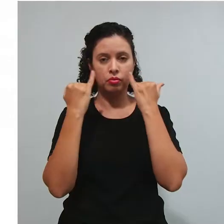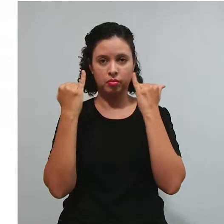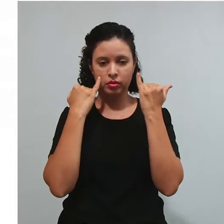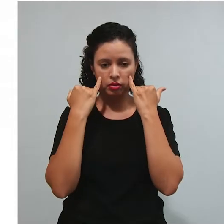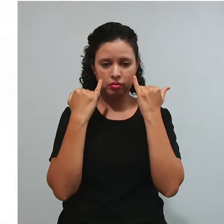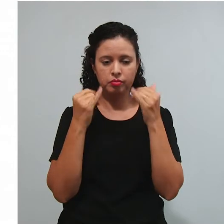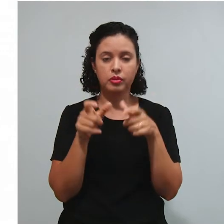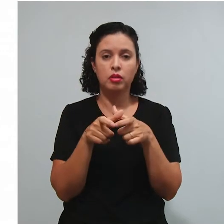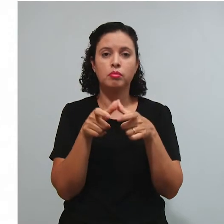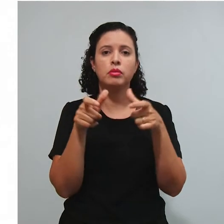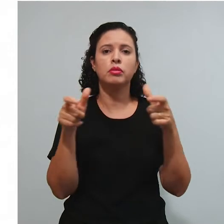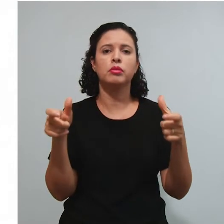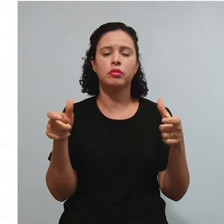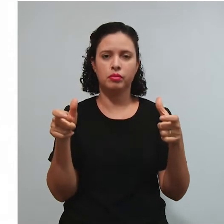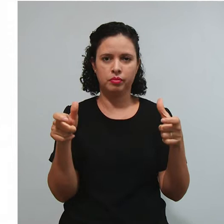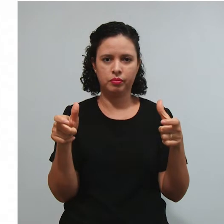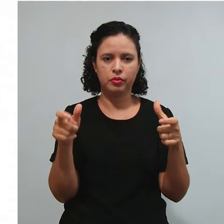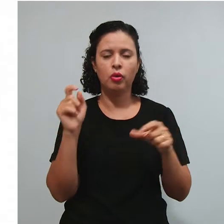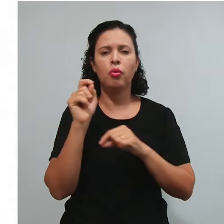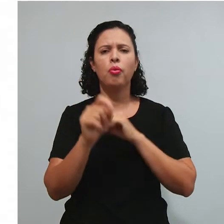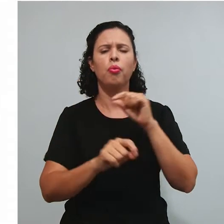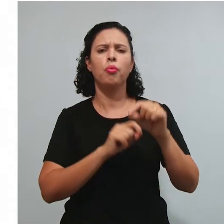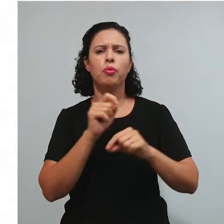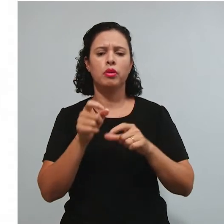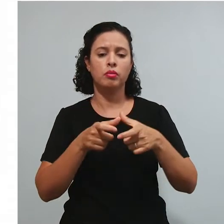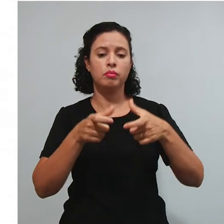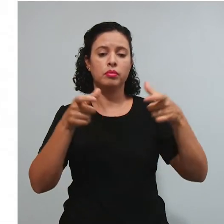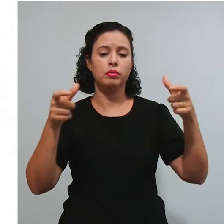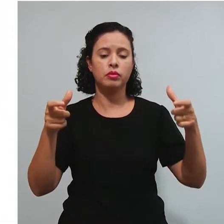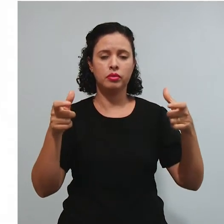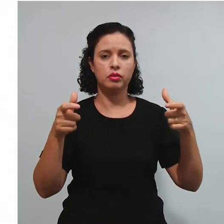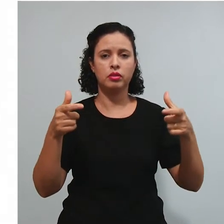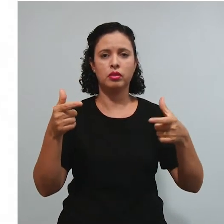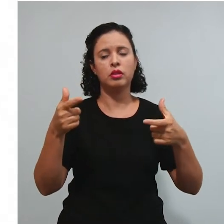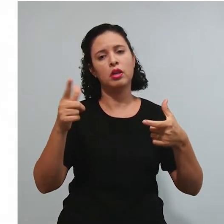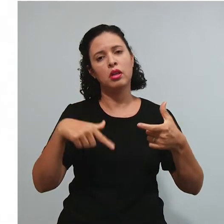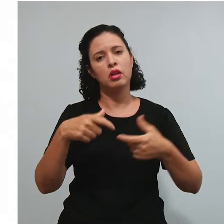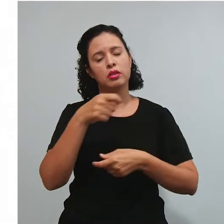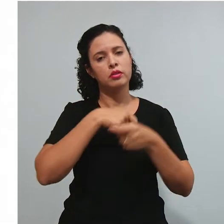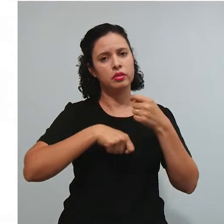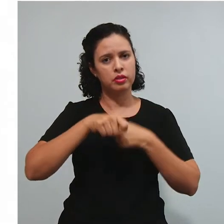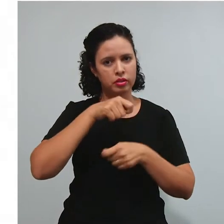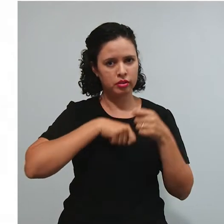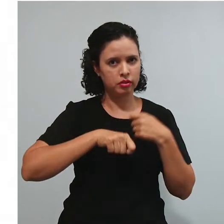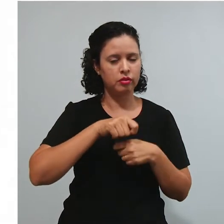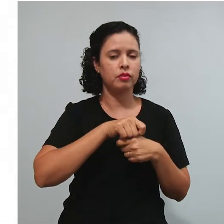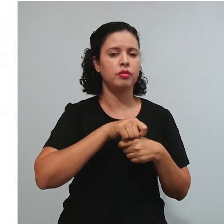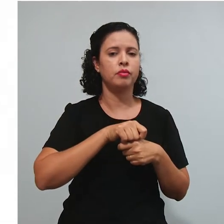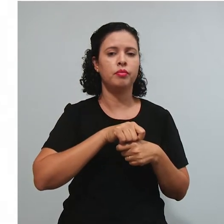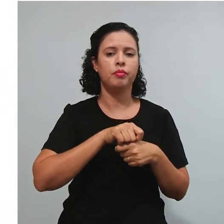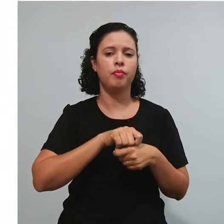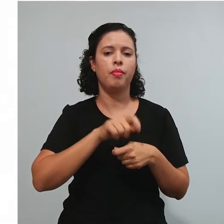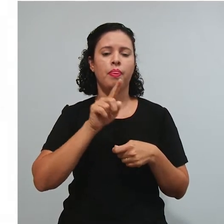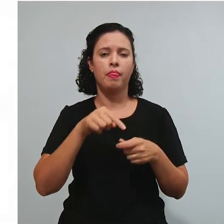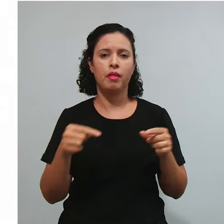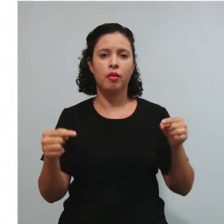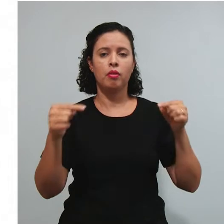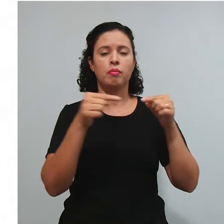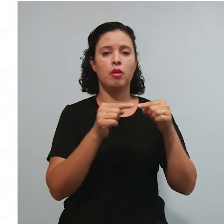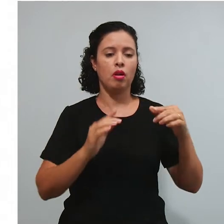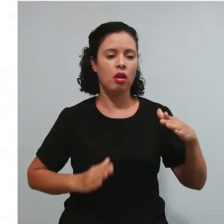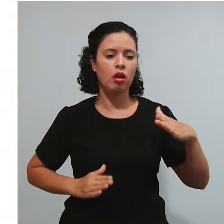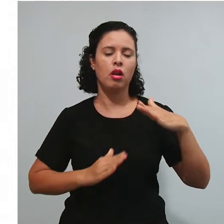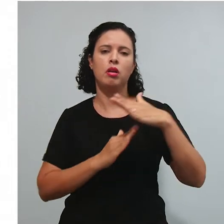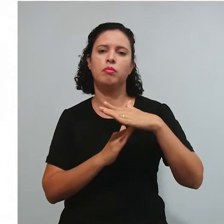A amplitude. O que é amplitude administrativa? Trata-se de um